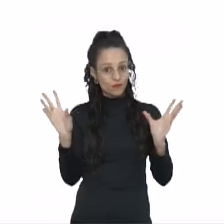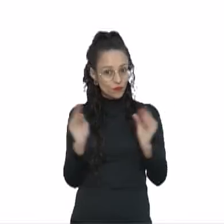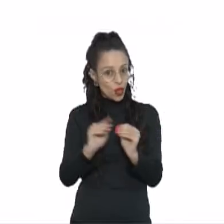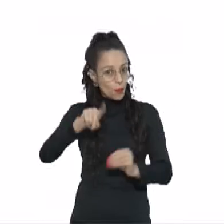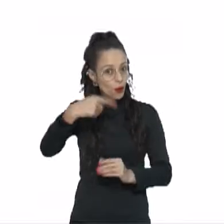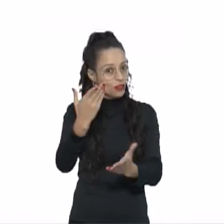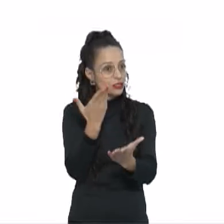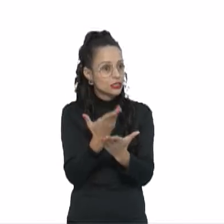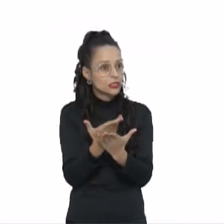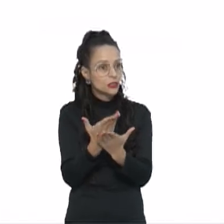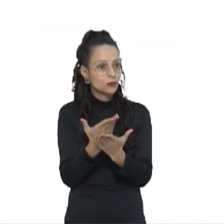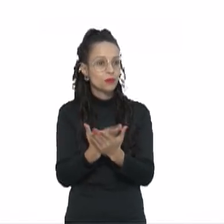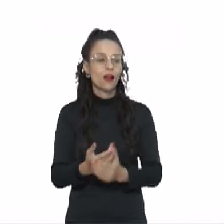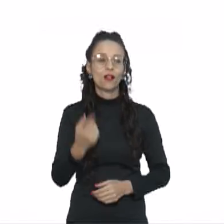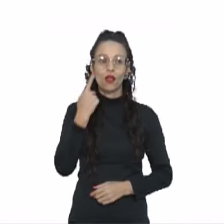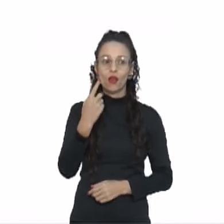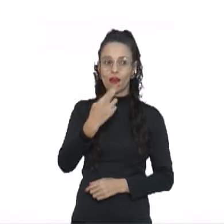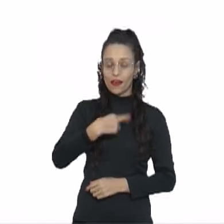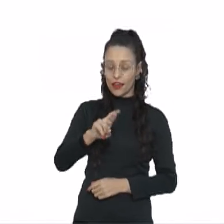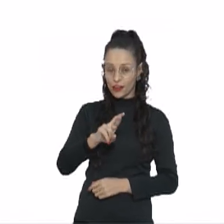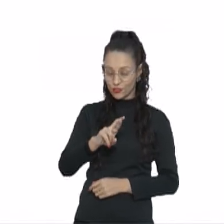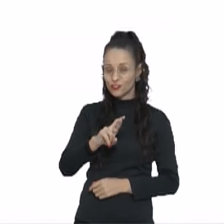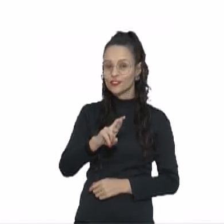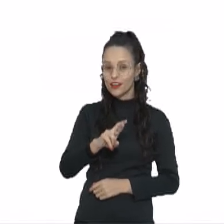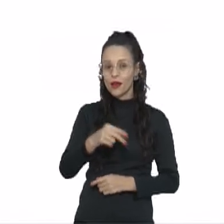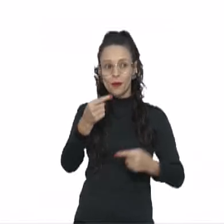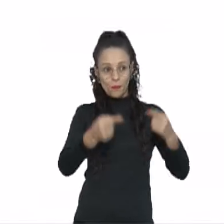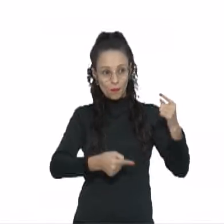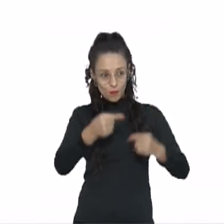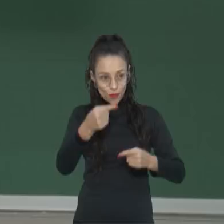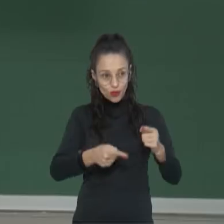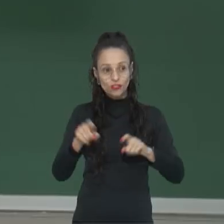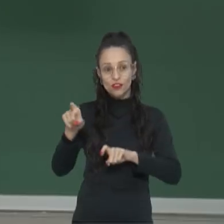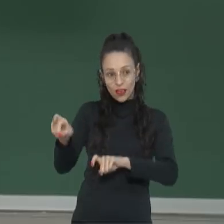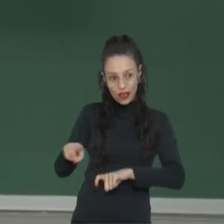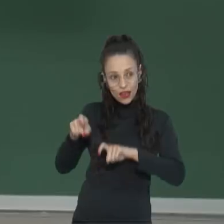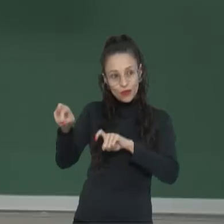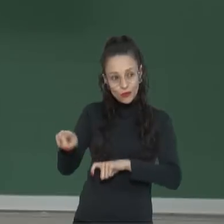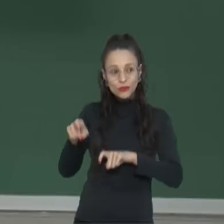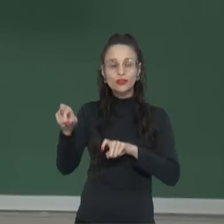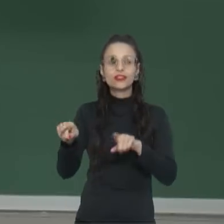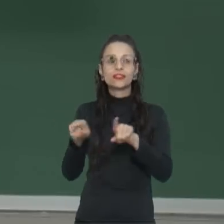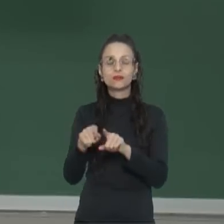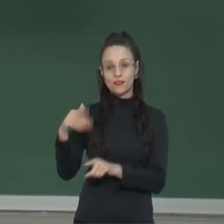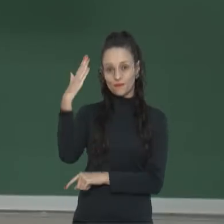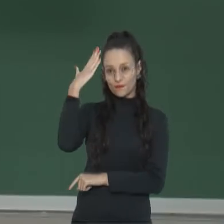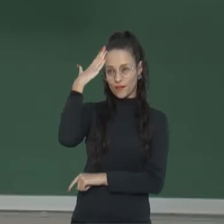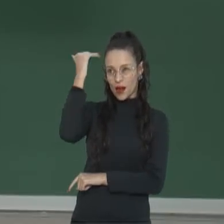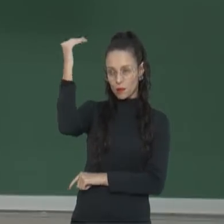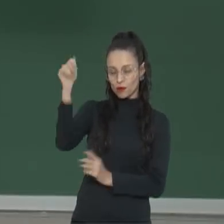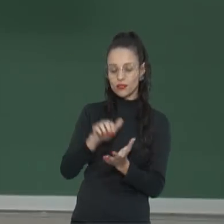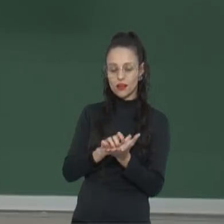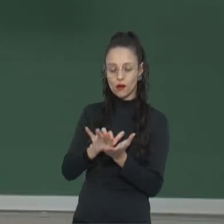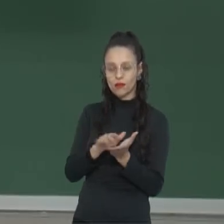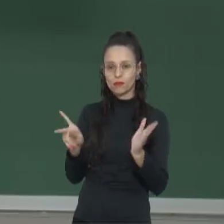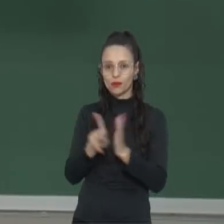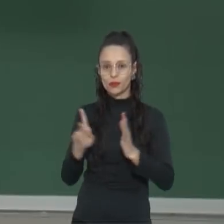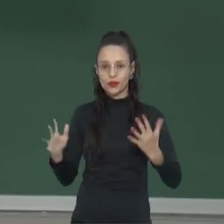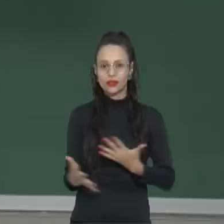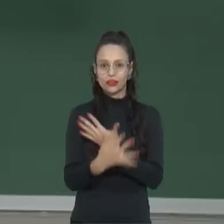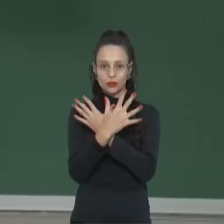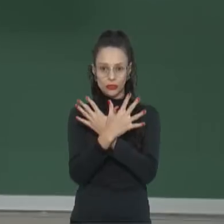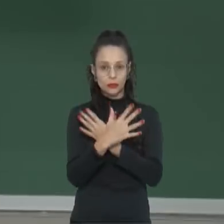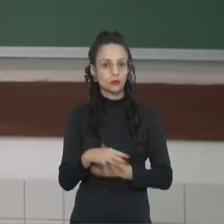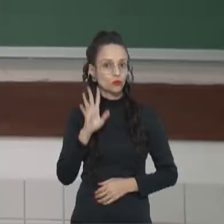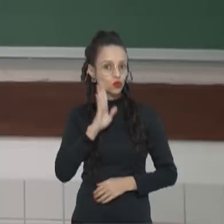não percam! Religião, política, agricultura, quipu, calculadora, famosa calculadora Inca de